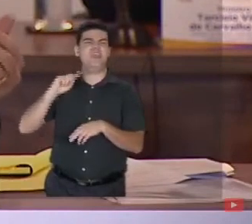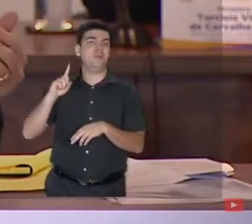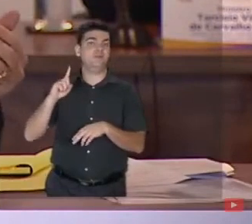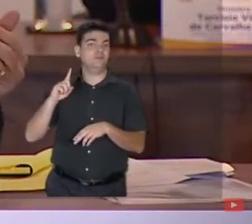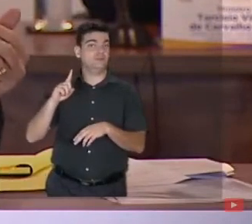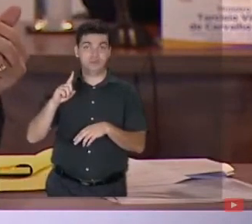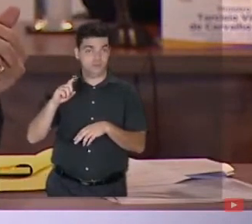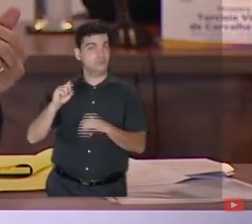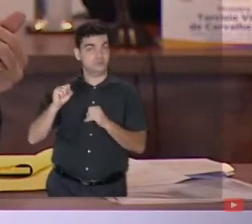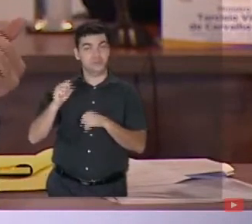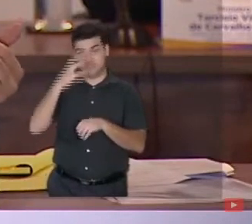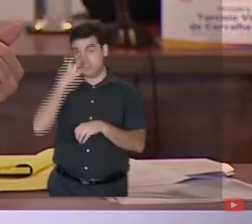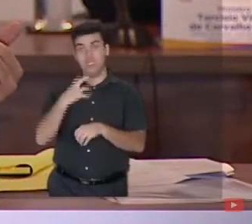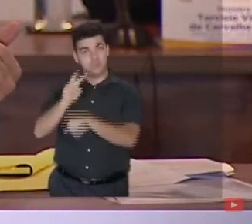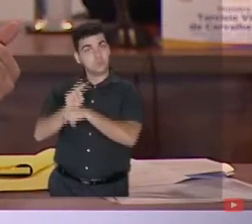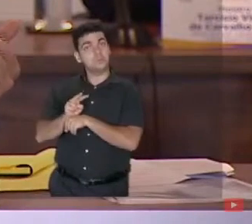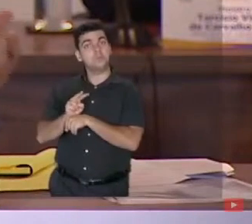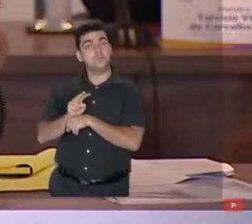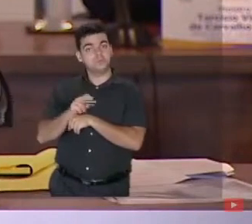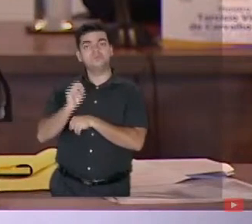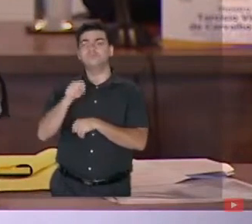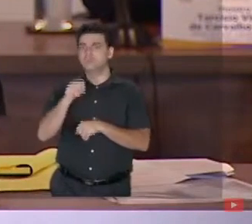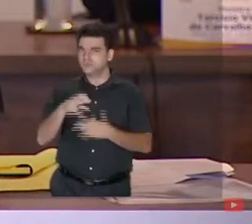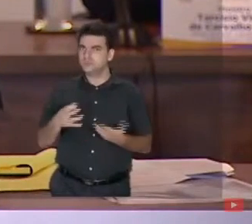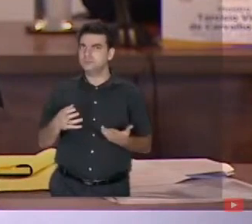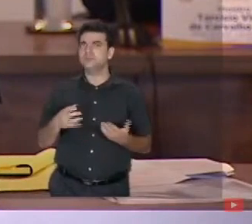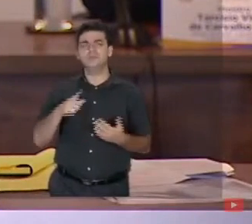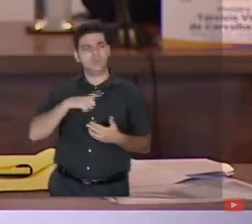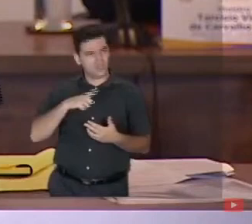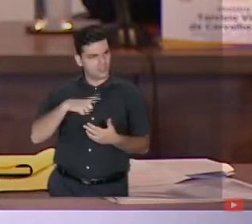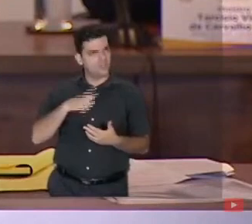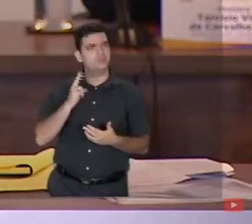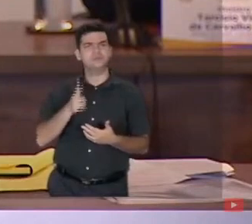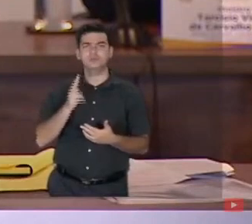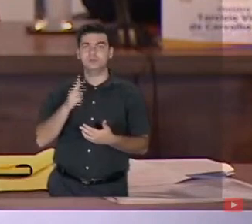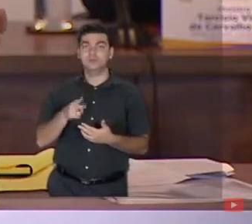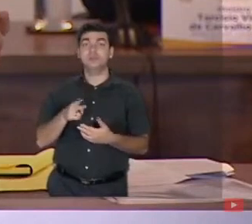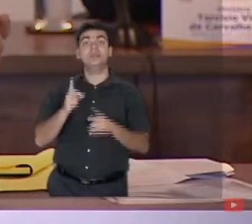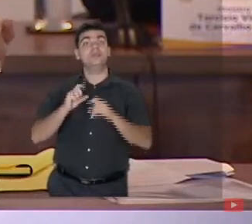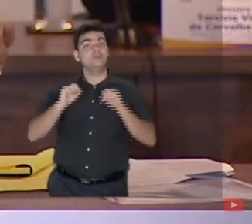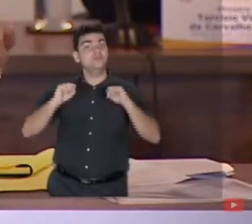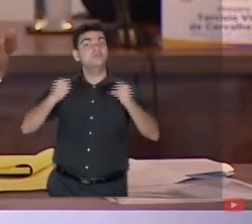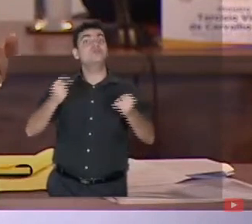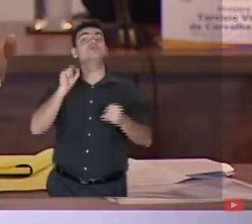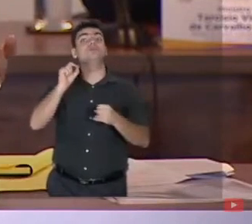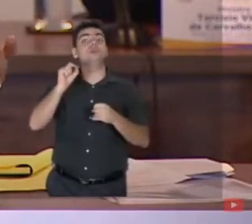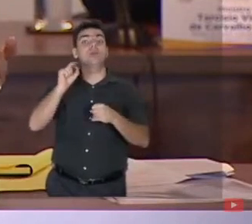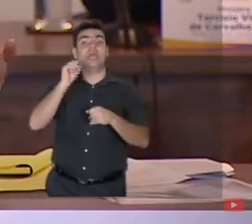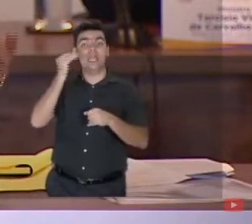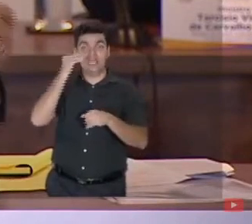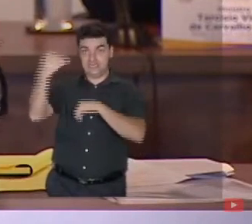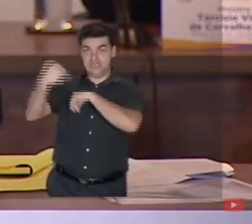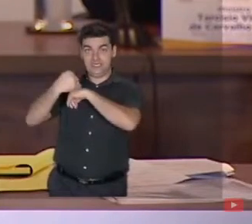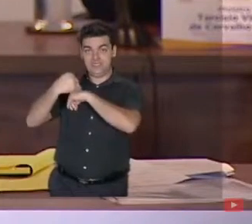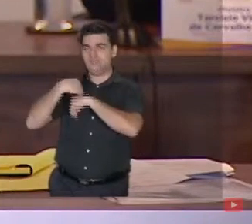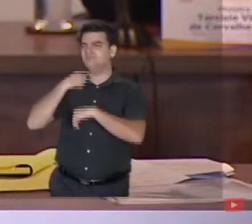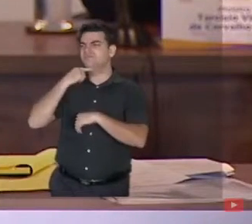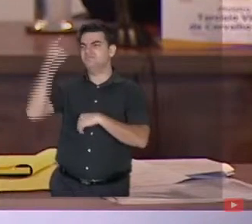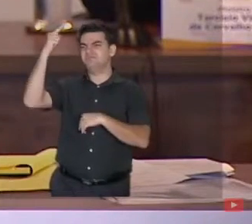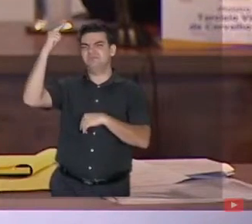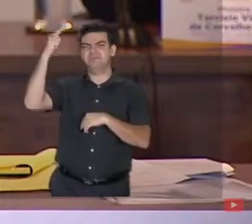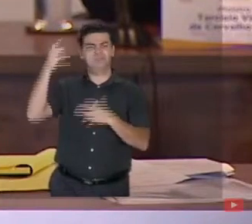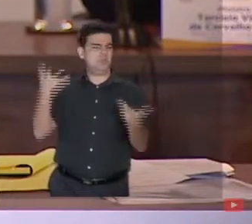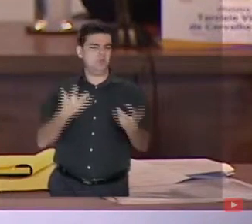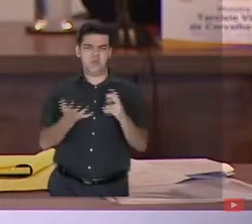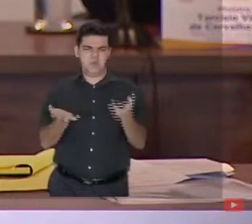ataques. Eles, com frequência, são rejeitados e não produzem nenhuma consequência, como esse de